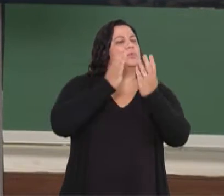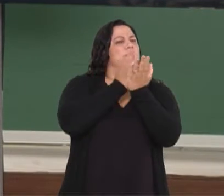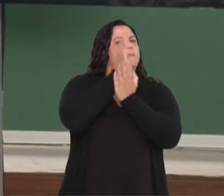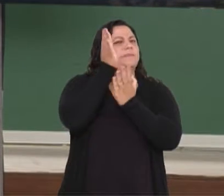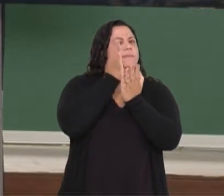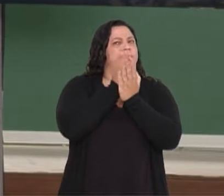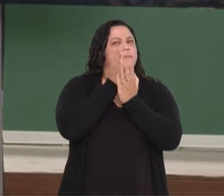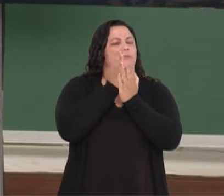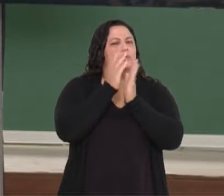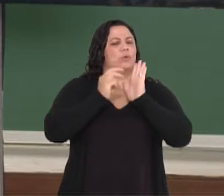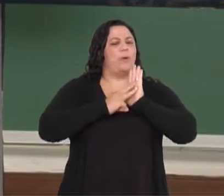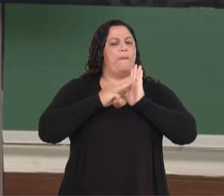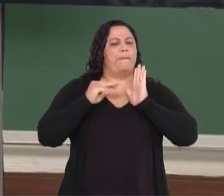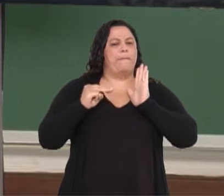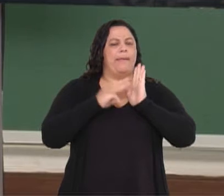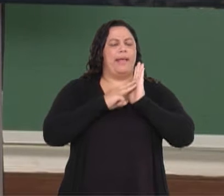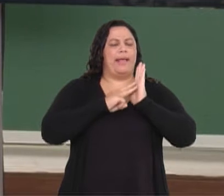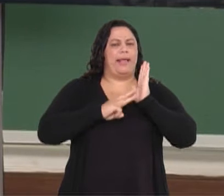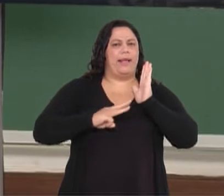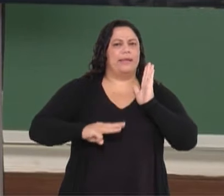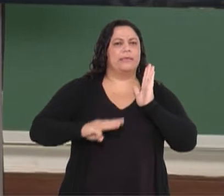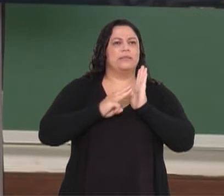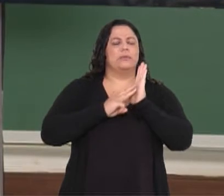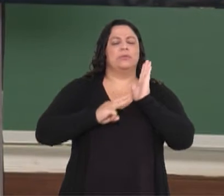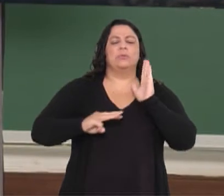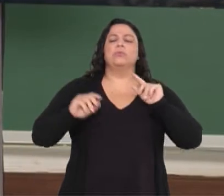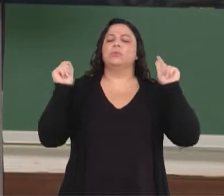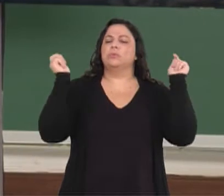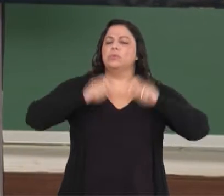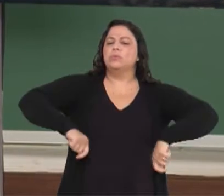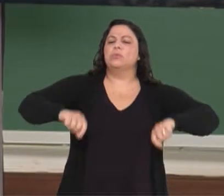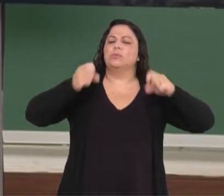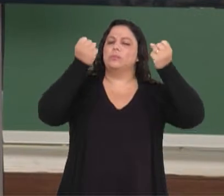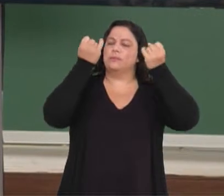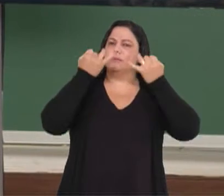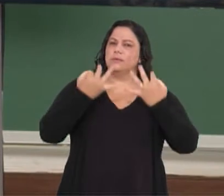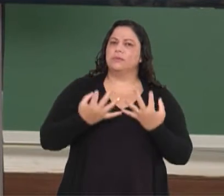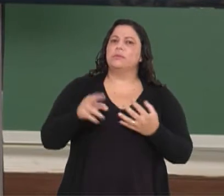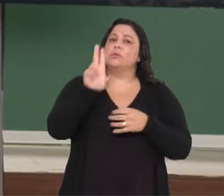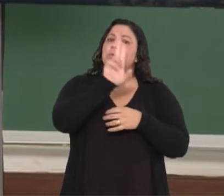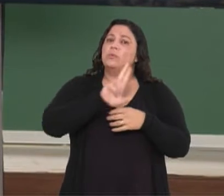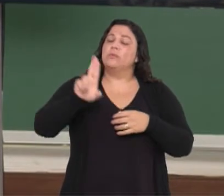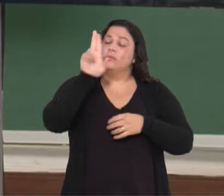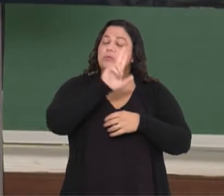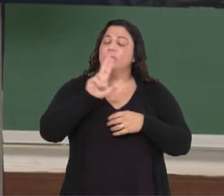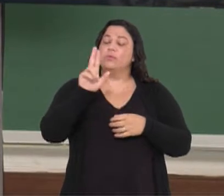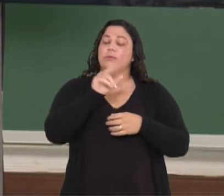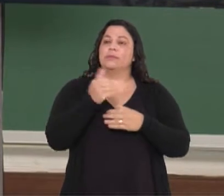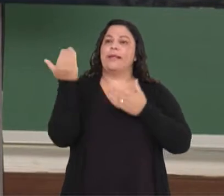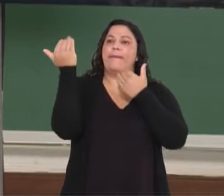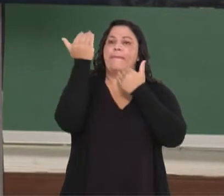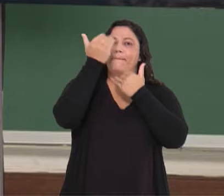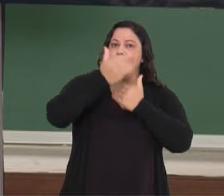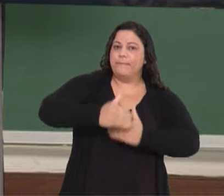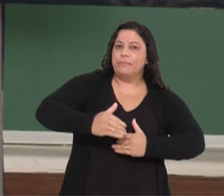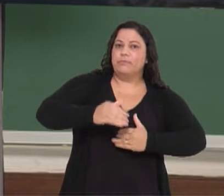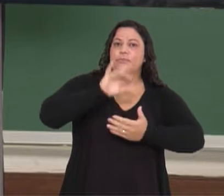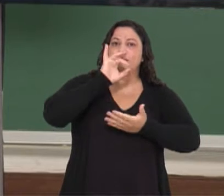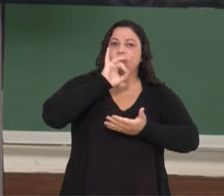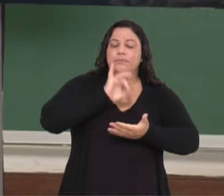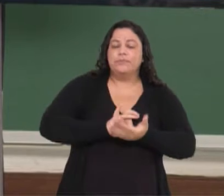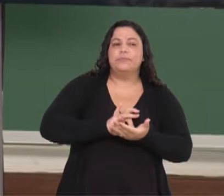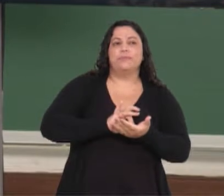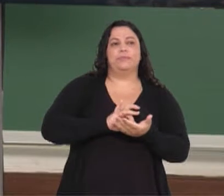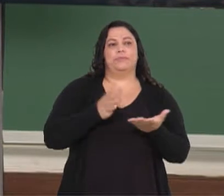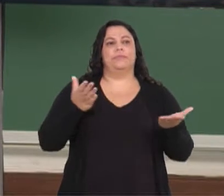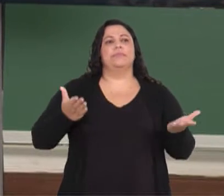Descartes, ele nos fala e usa a prova real com os polinômios. O polinômio dividendo é